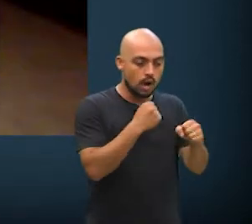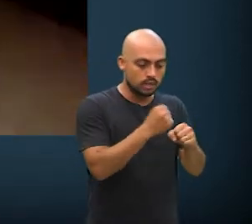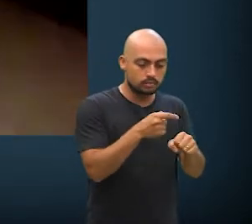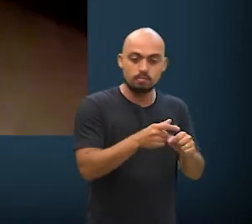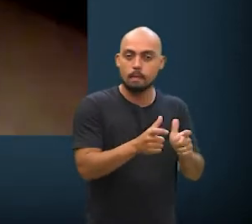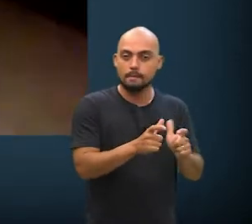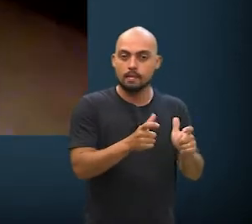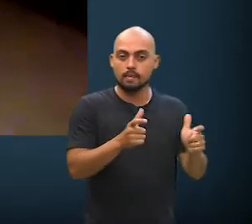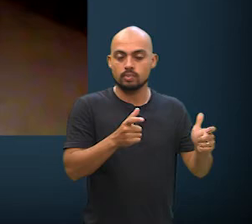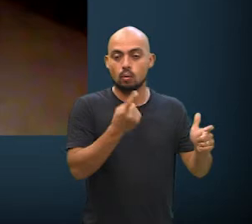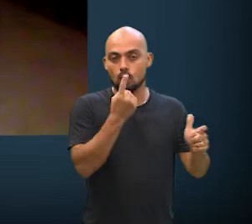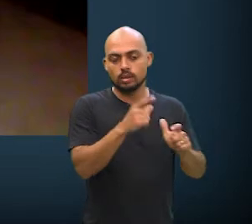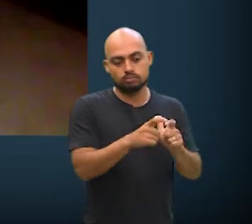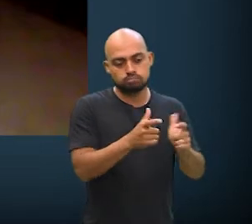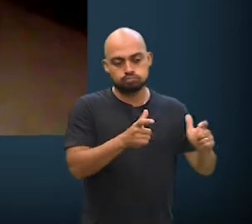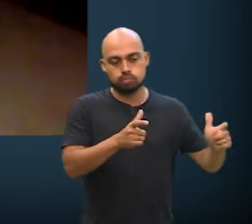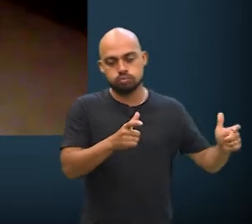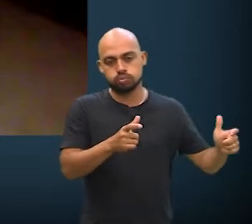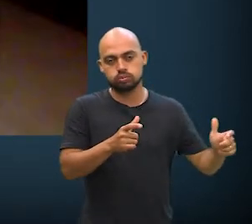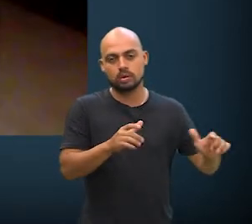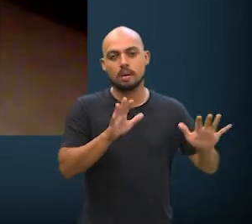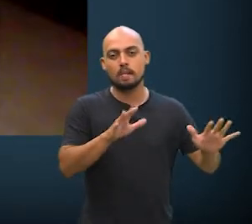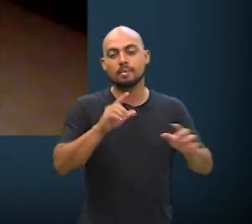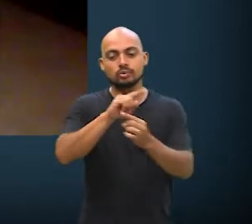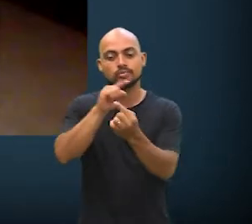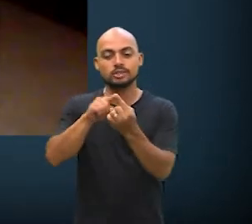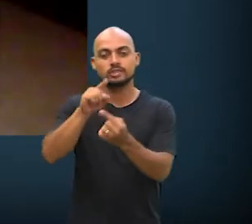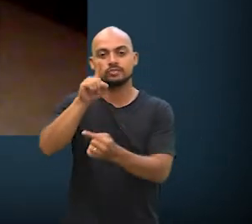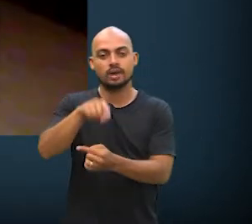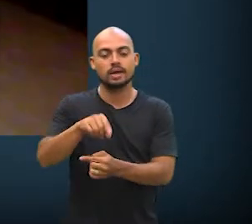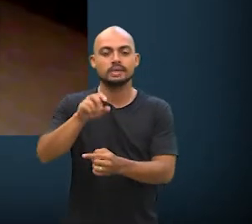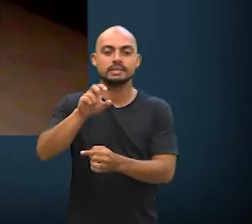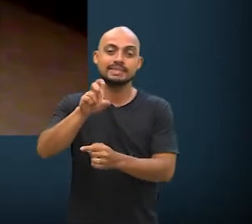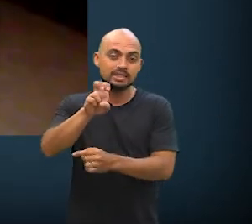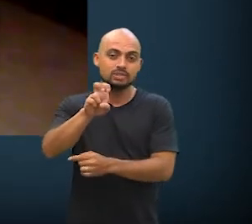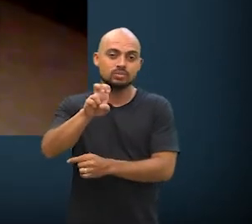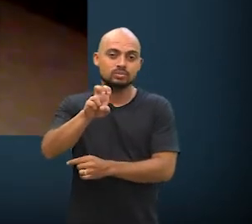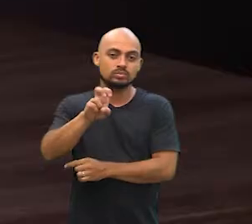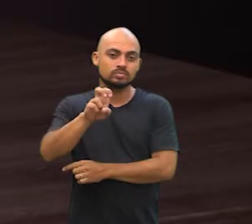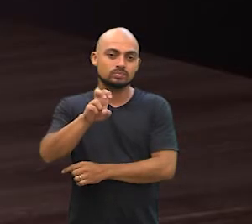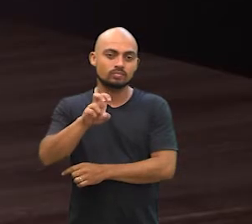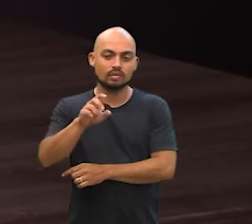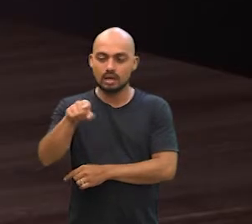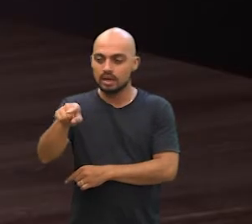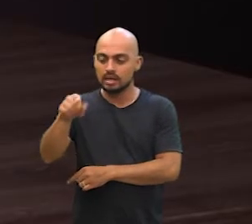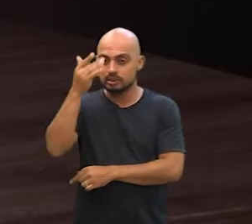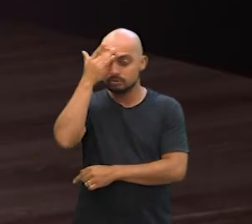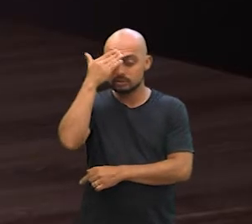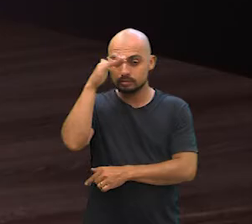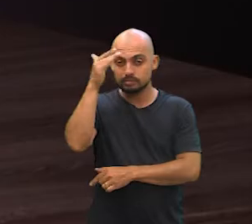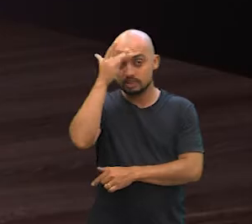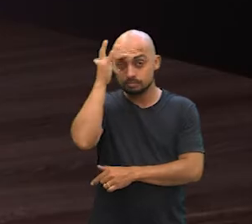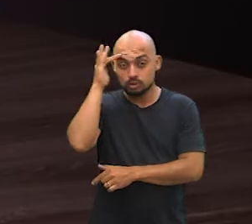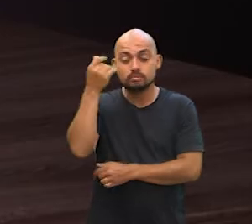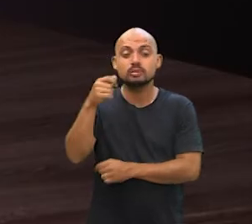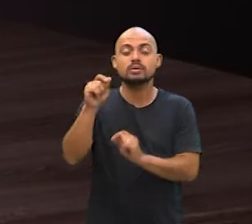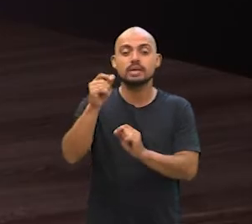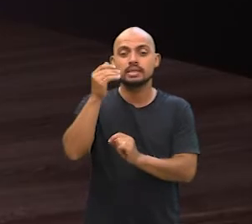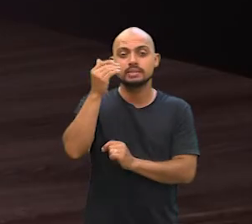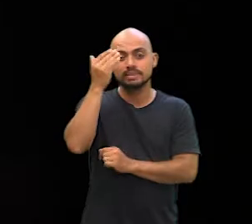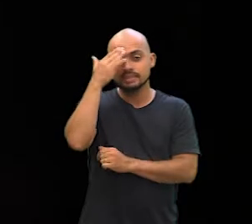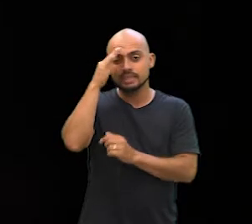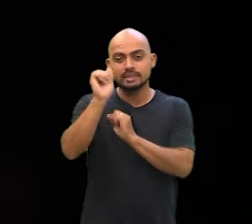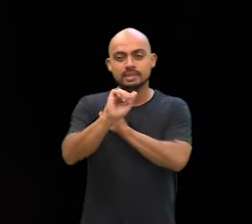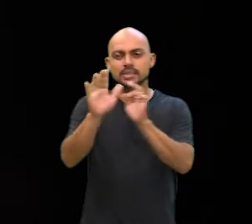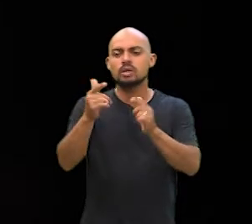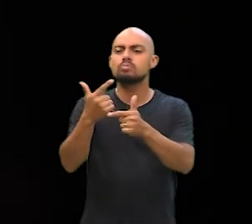a gente sempre mapeou o que as pessoas querem saber, que as pessoas entendem qual que é o problema dela, o que ela tem de dificuldade.